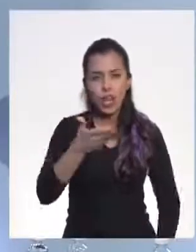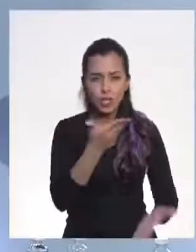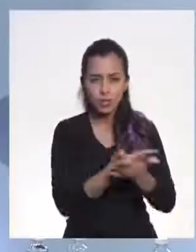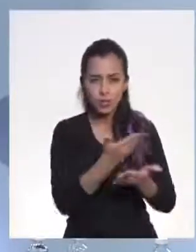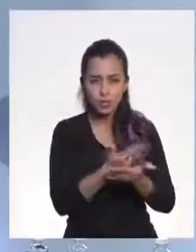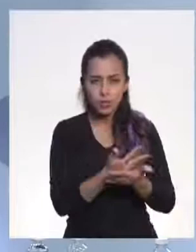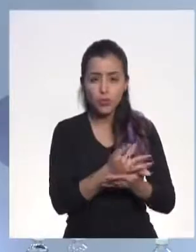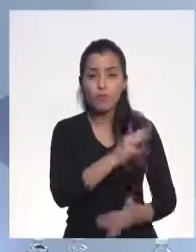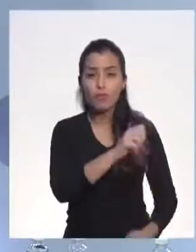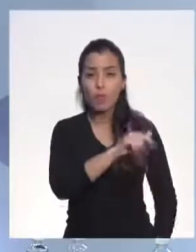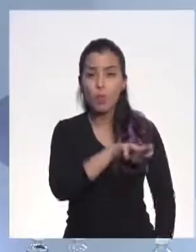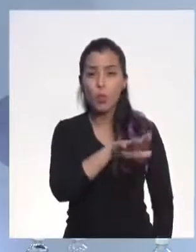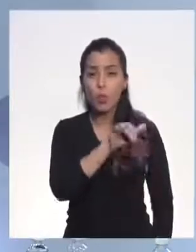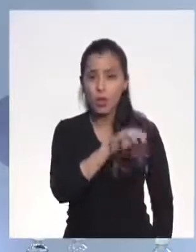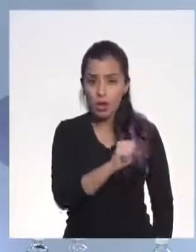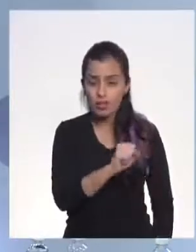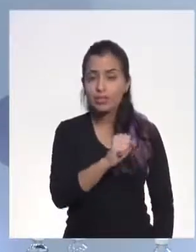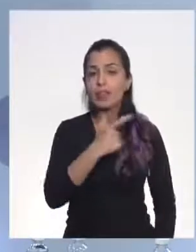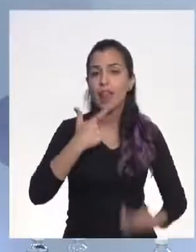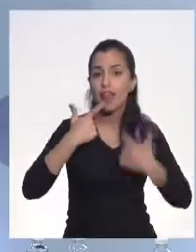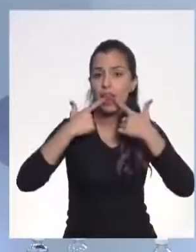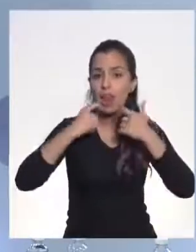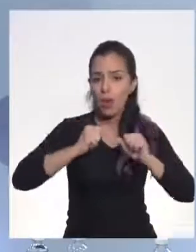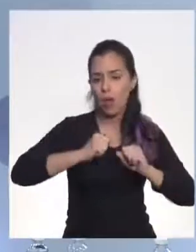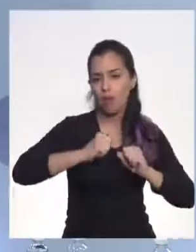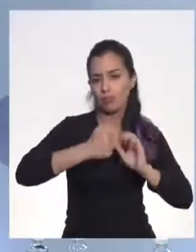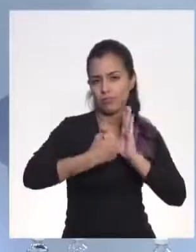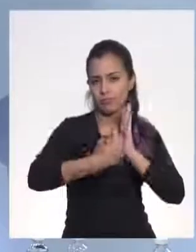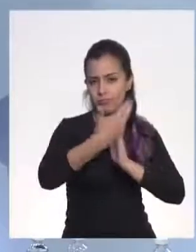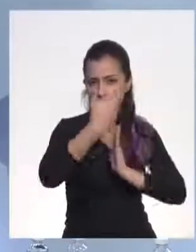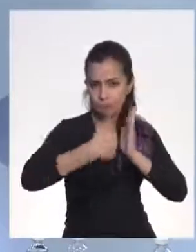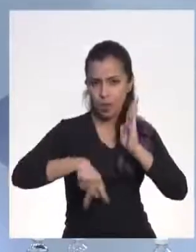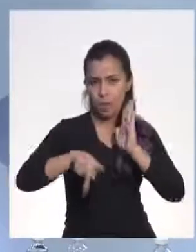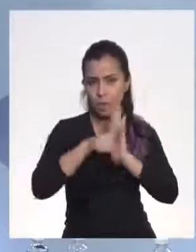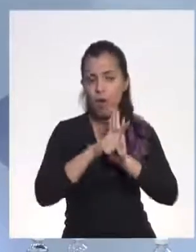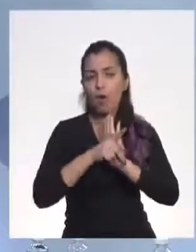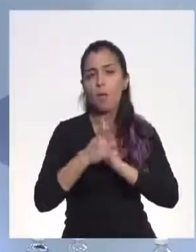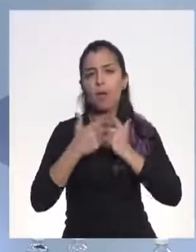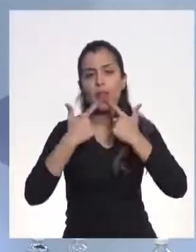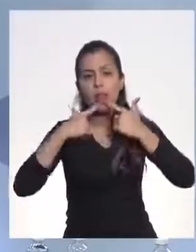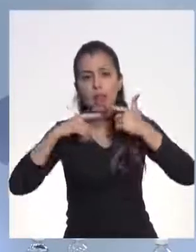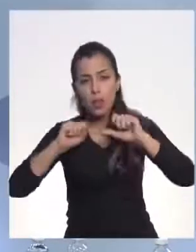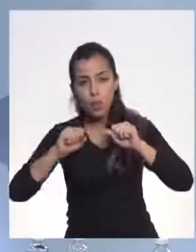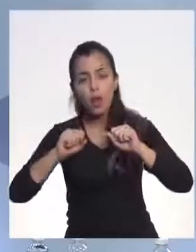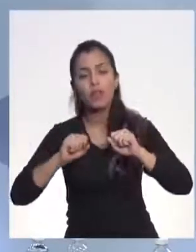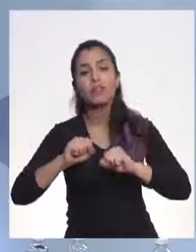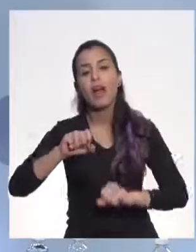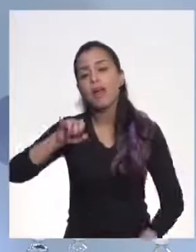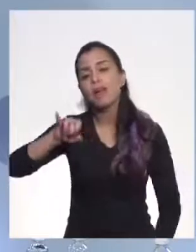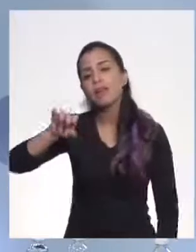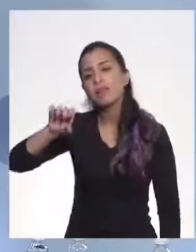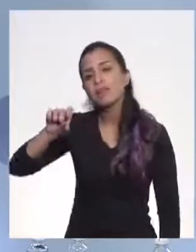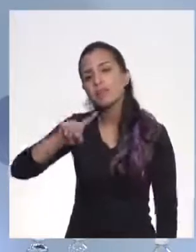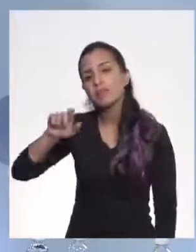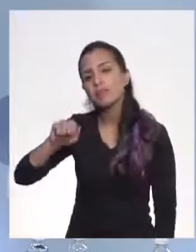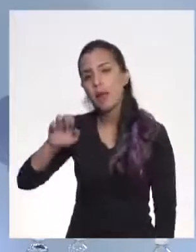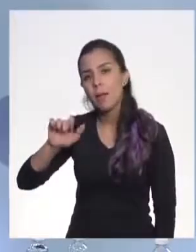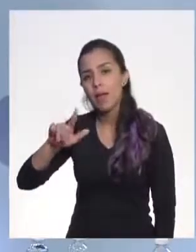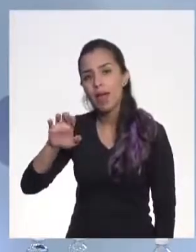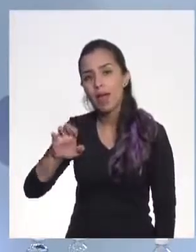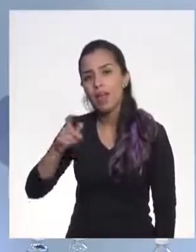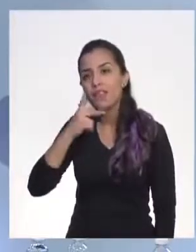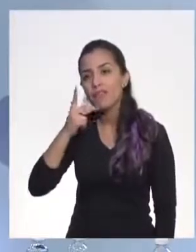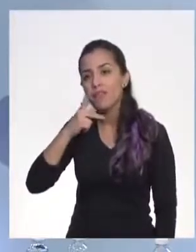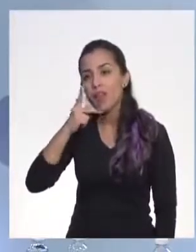figuras de linguagem esse ano no oitavo vão já estudaram a Isadora colocou que eu adoro toda a lua se escreve isso